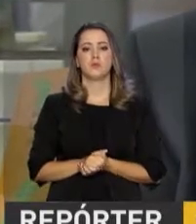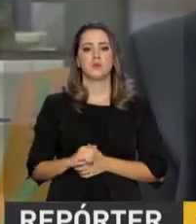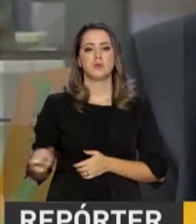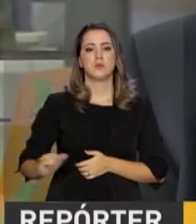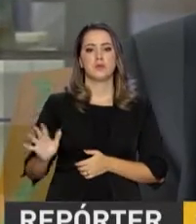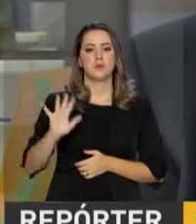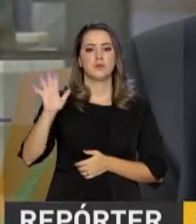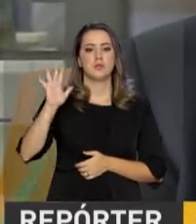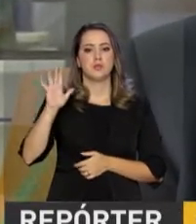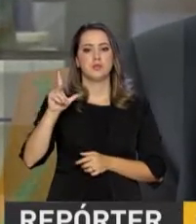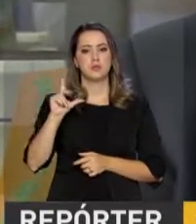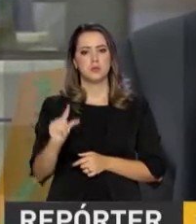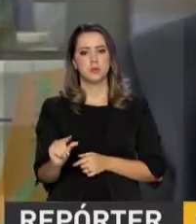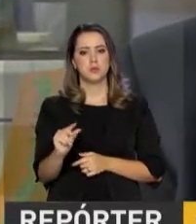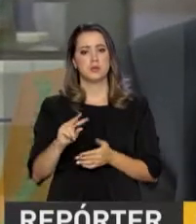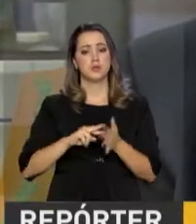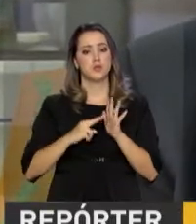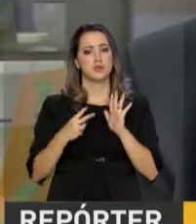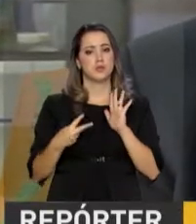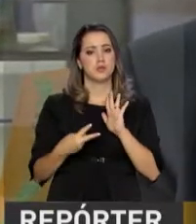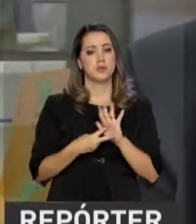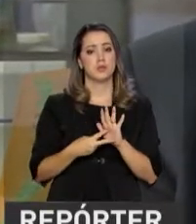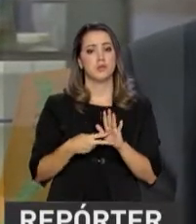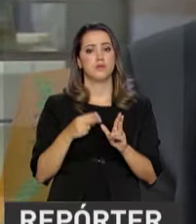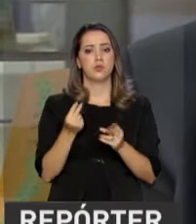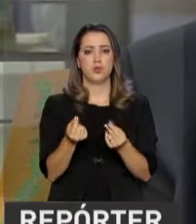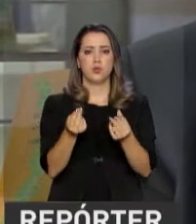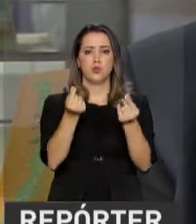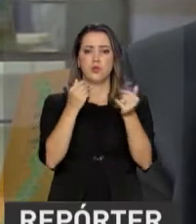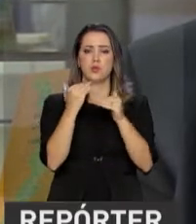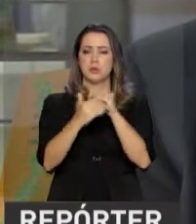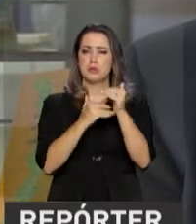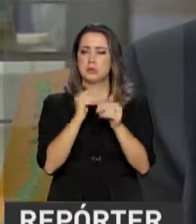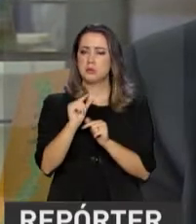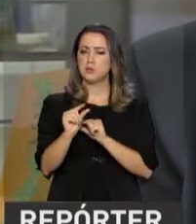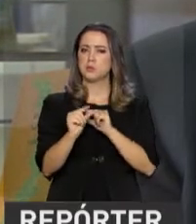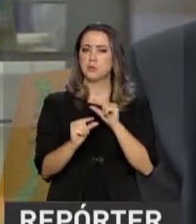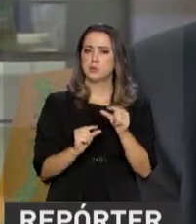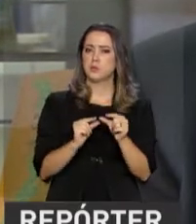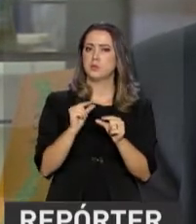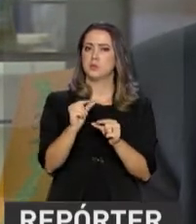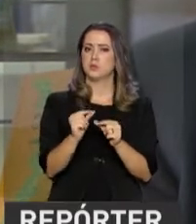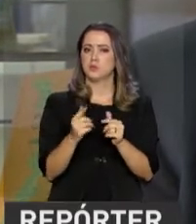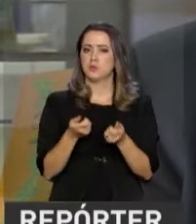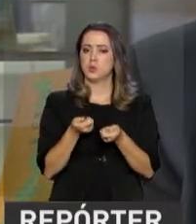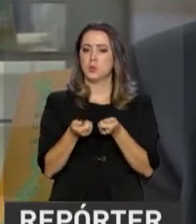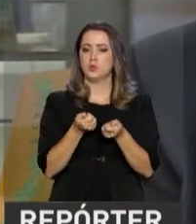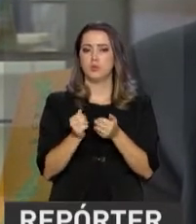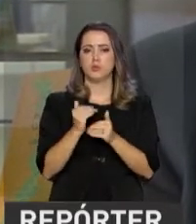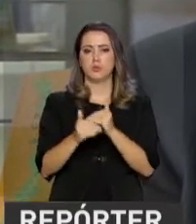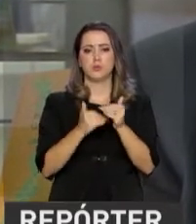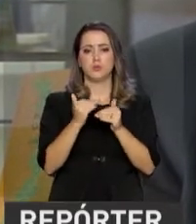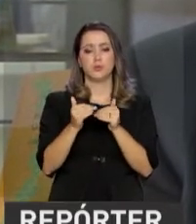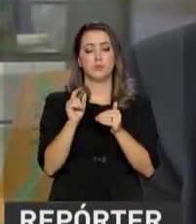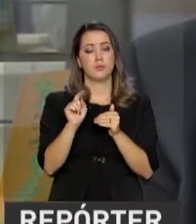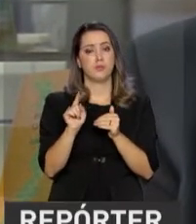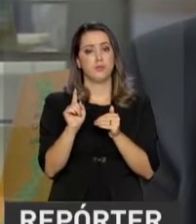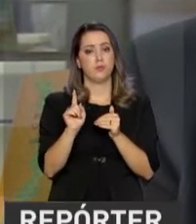subiram um pouco, significa que o poder de compra do salário do trabalhador que teve o seu reajuste